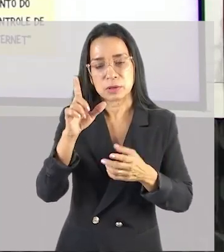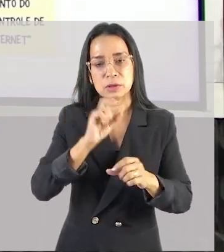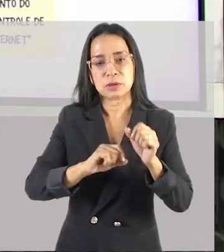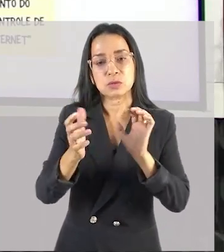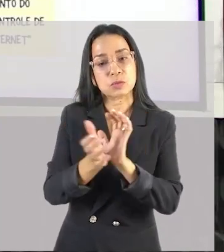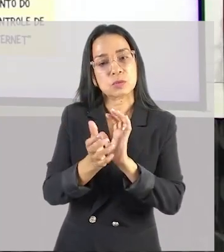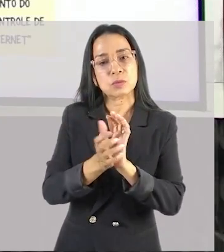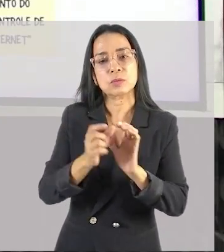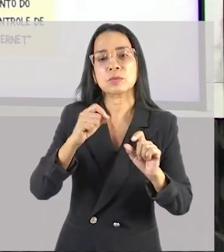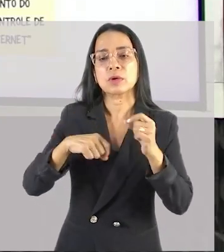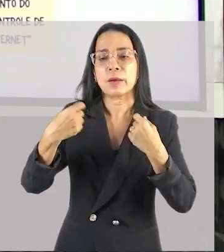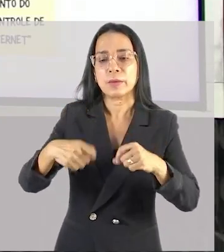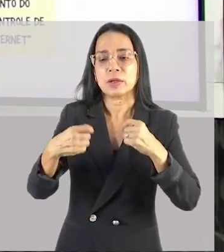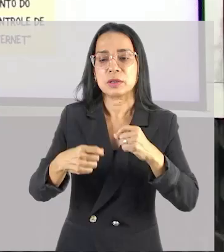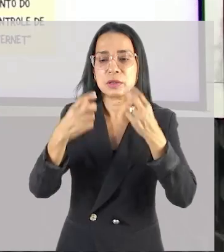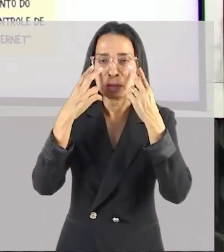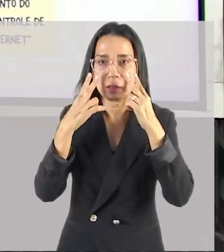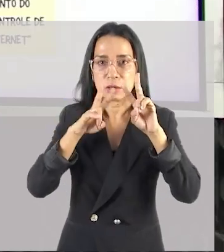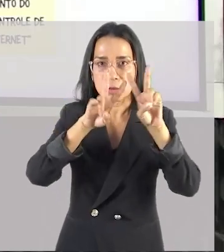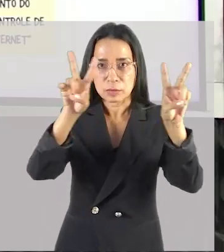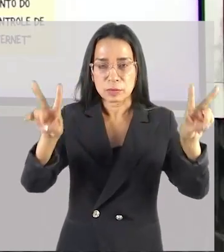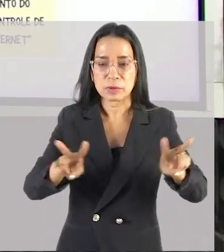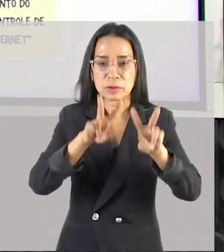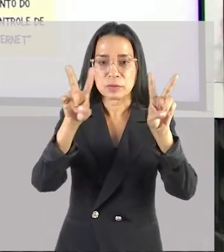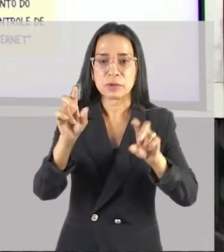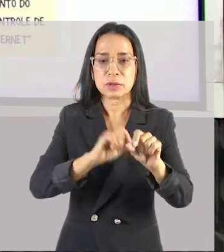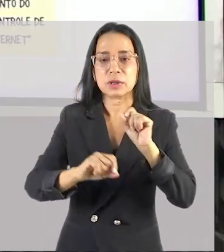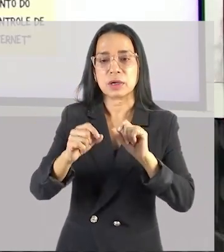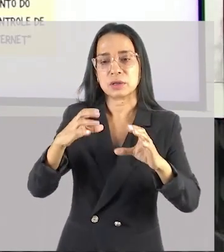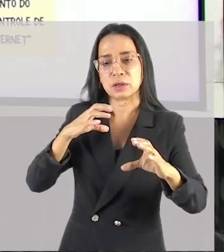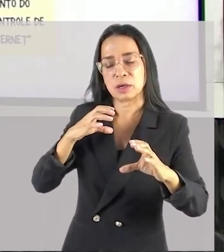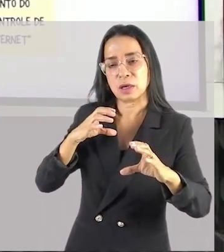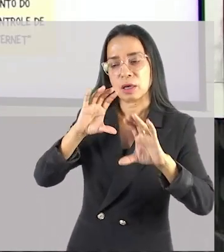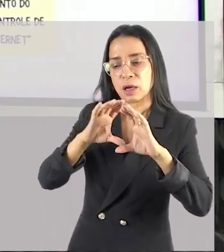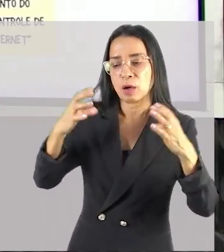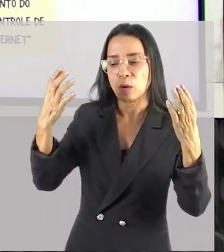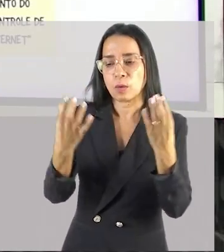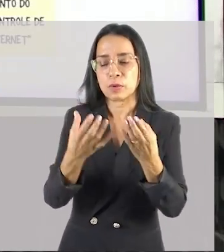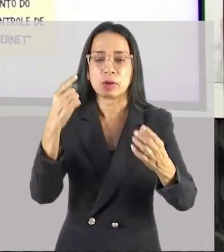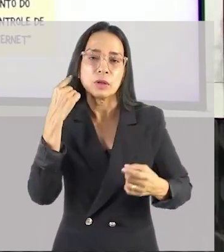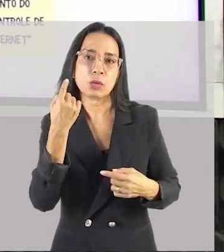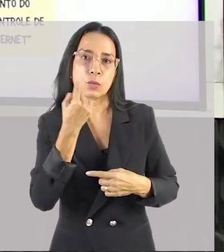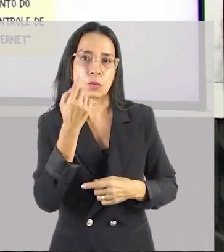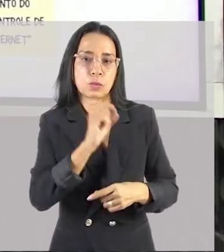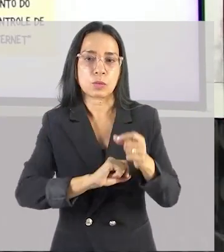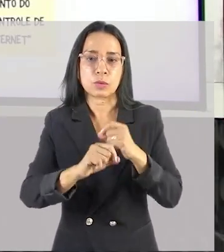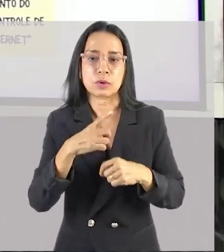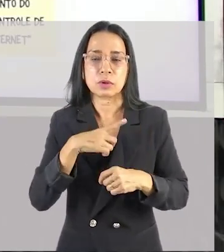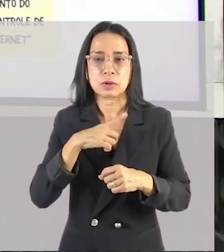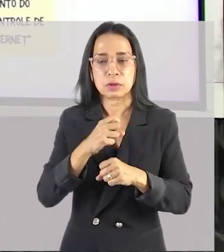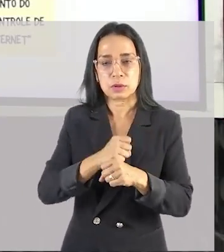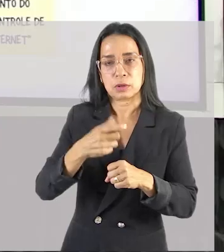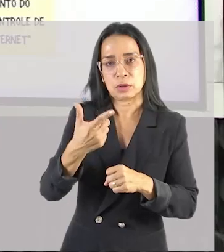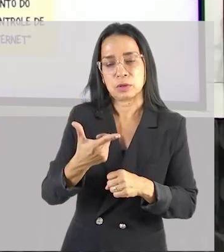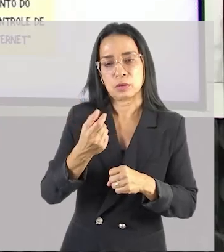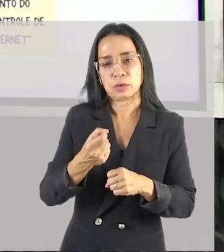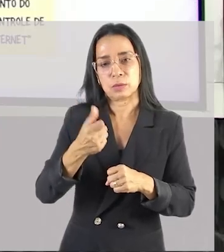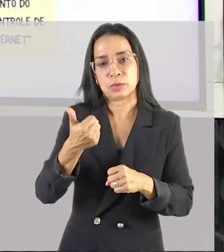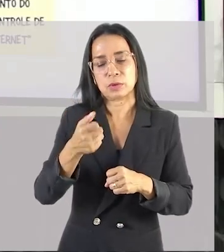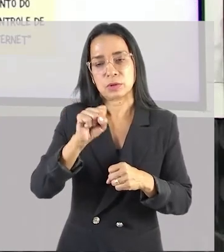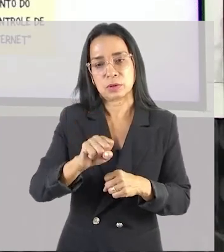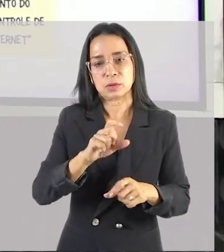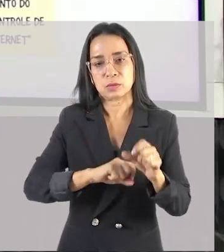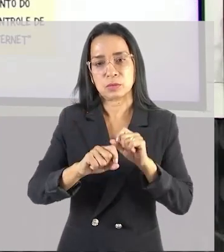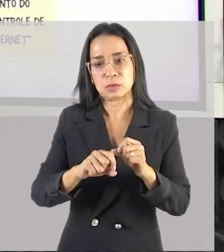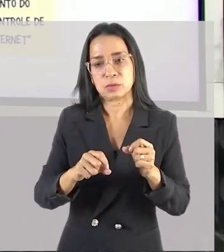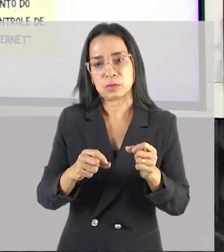que precisa de visibilidade, que é a comunidade surda. E a gente tem também em 2018, quando se